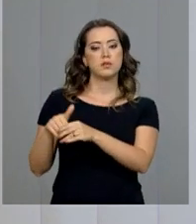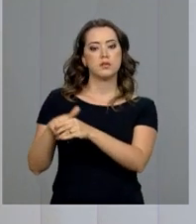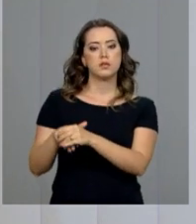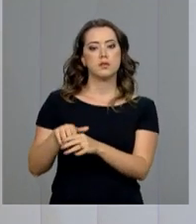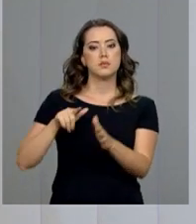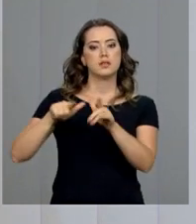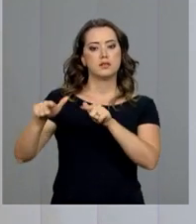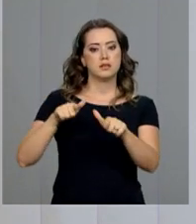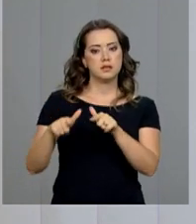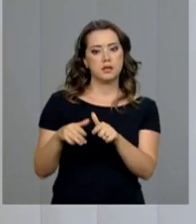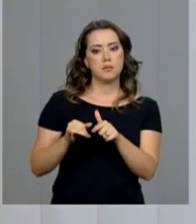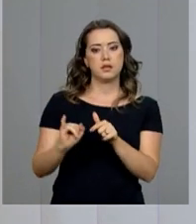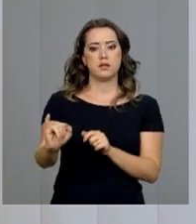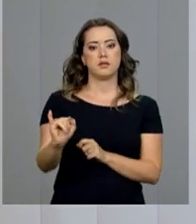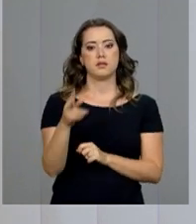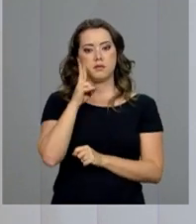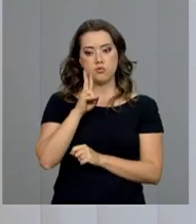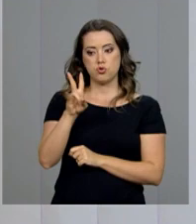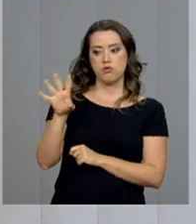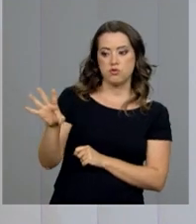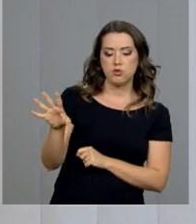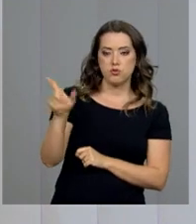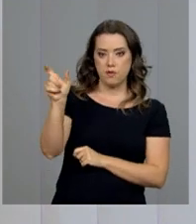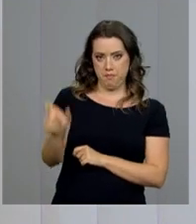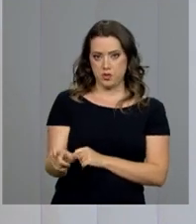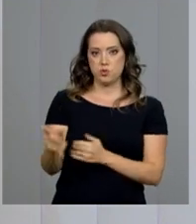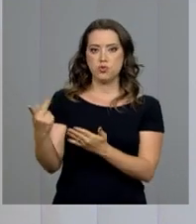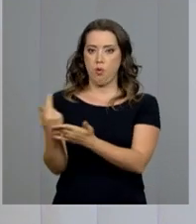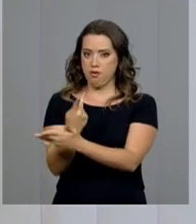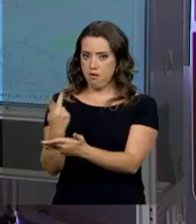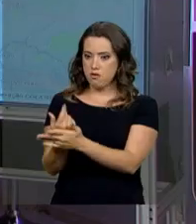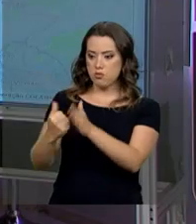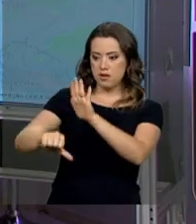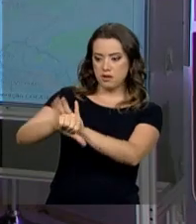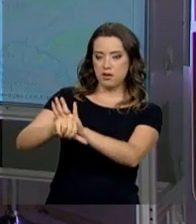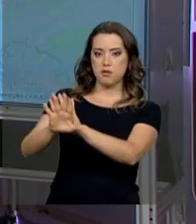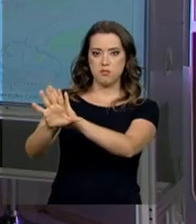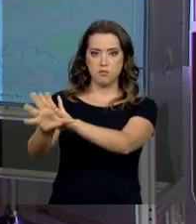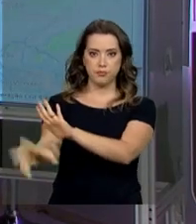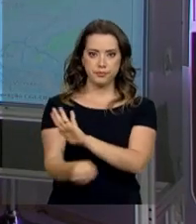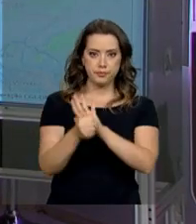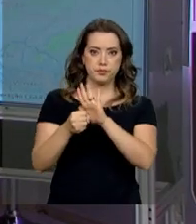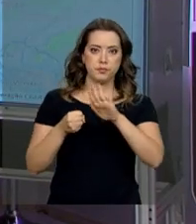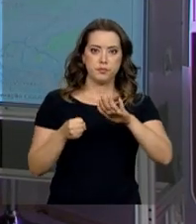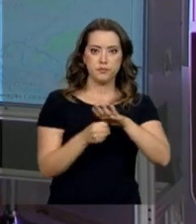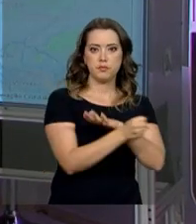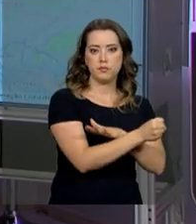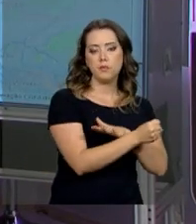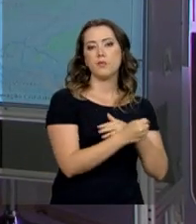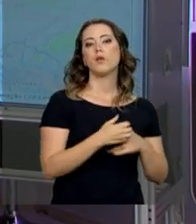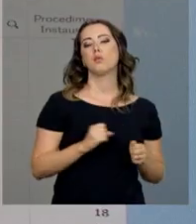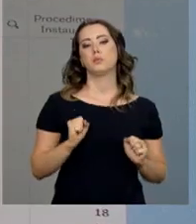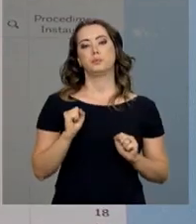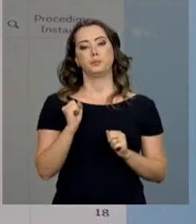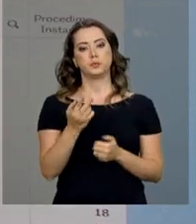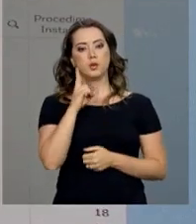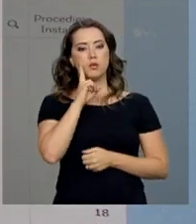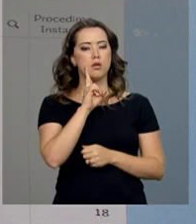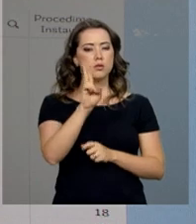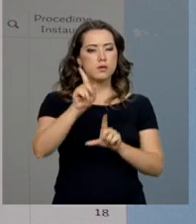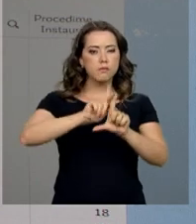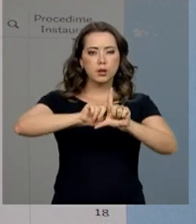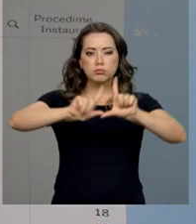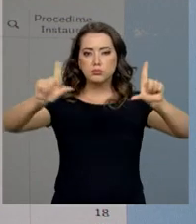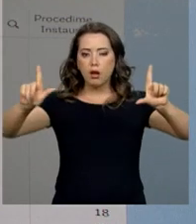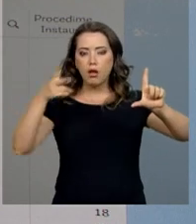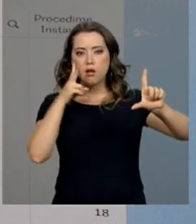atuar salvo no caso de flagrante delito de crime eleitoral. Por meio destas telas, é possível acompanhar as estatísticas